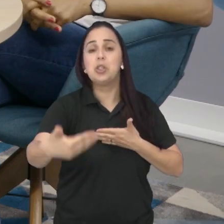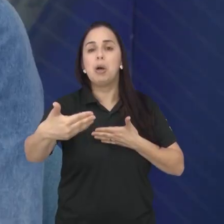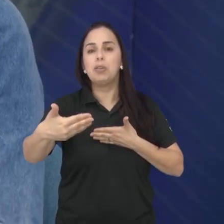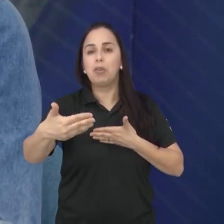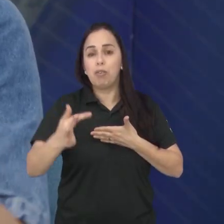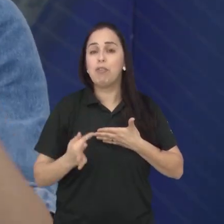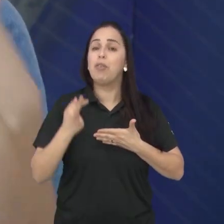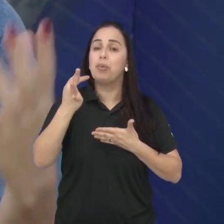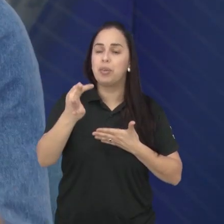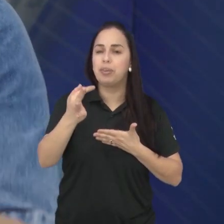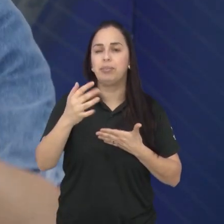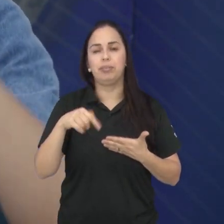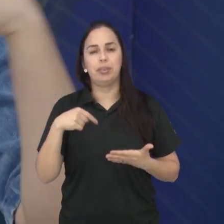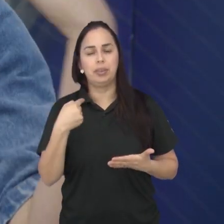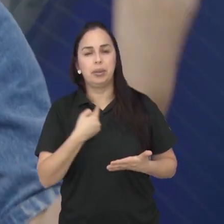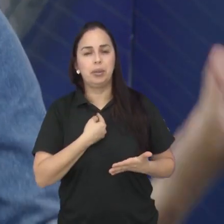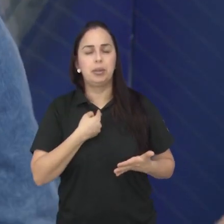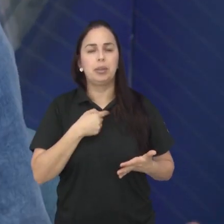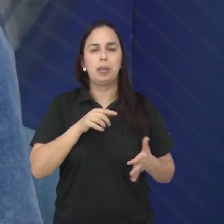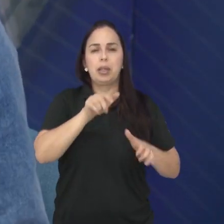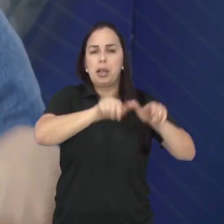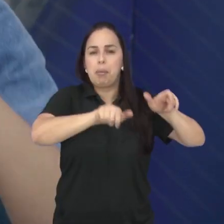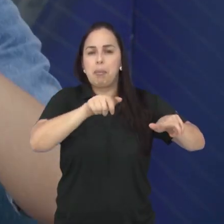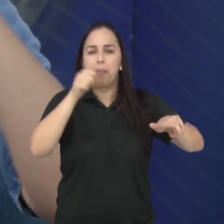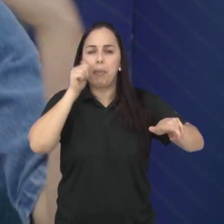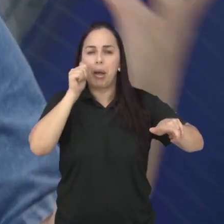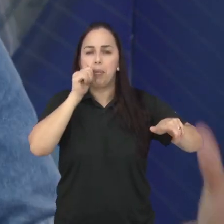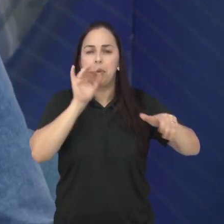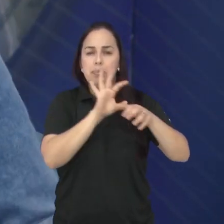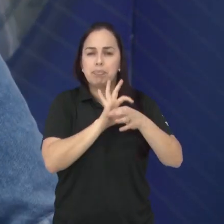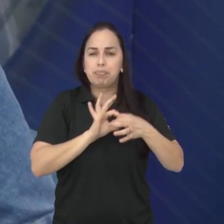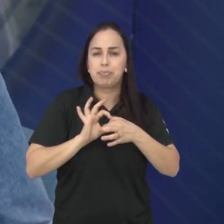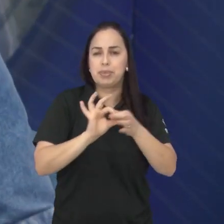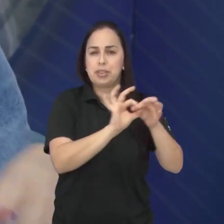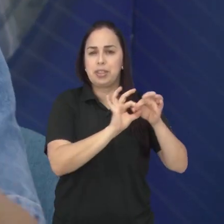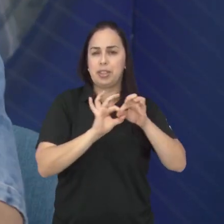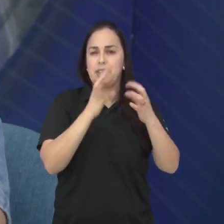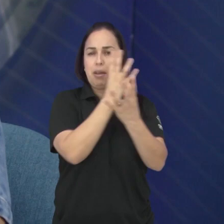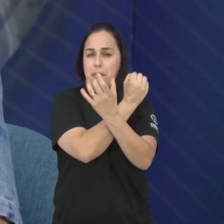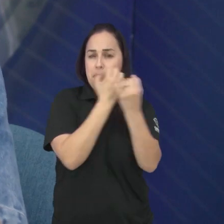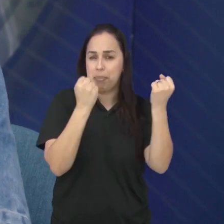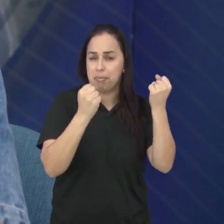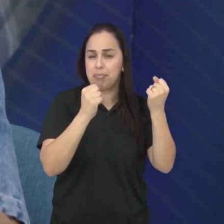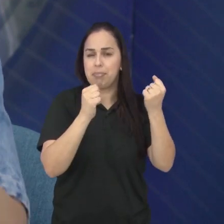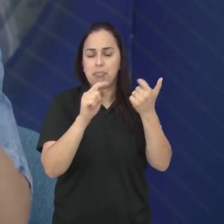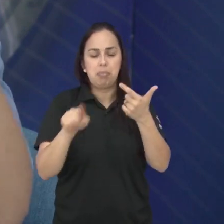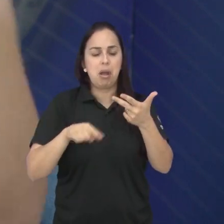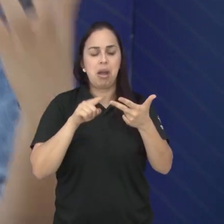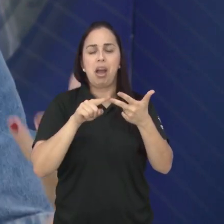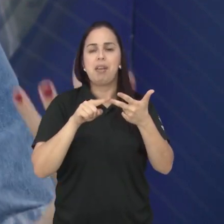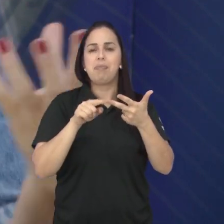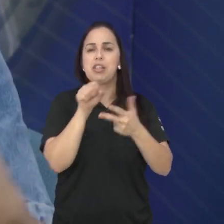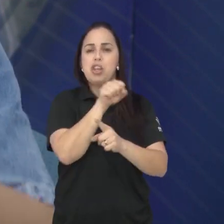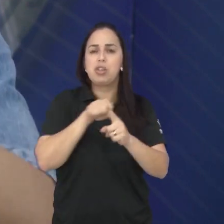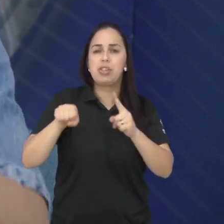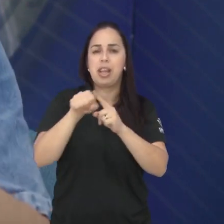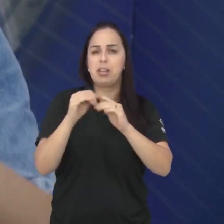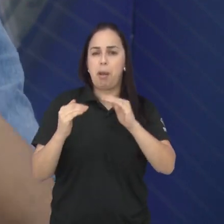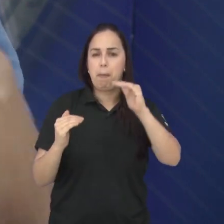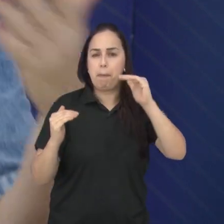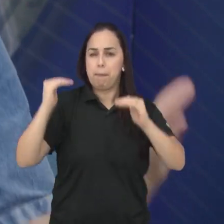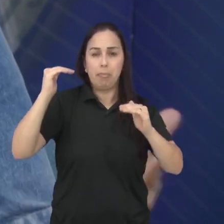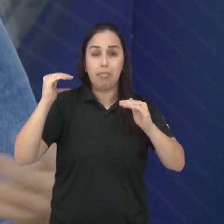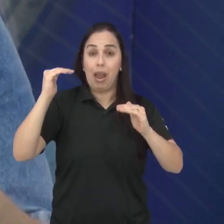prazo, quando a gente fala em união entre as mulheres, sororidade, uma sociedade mais igualitária,